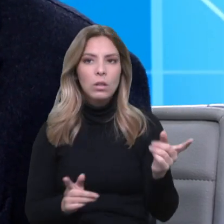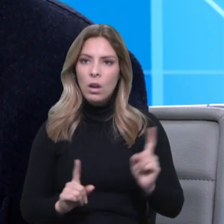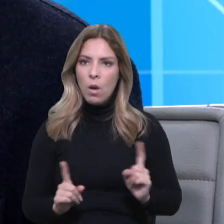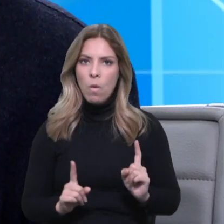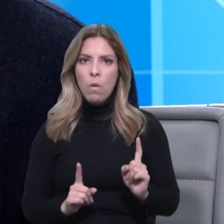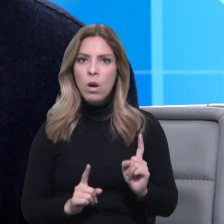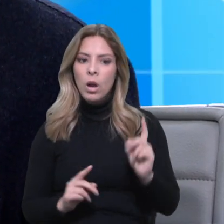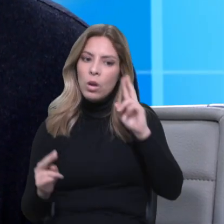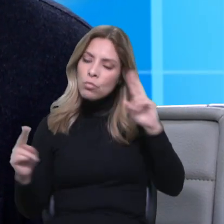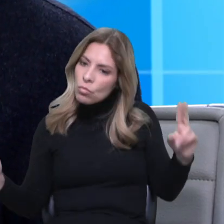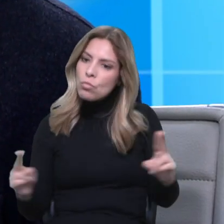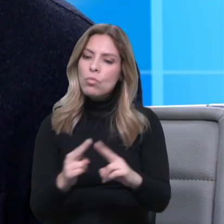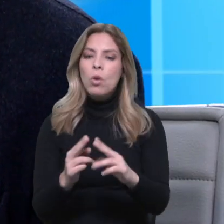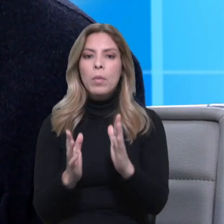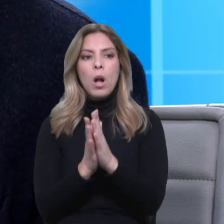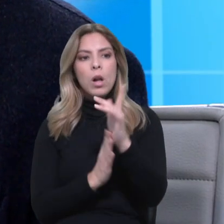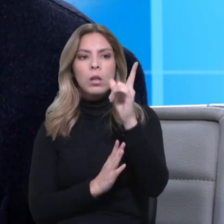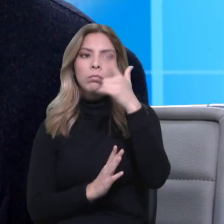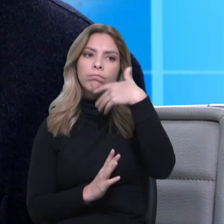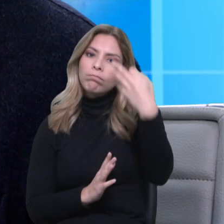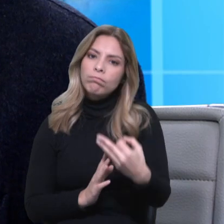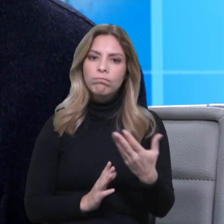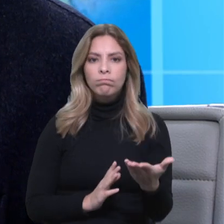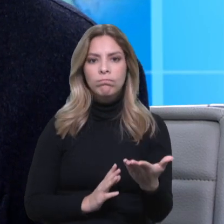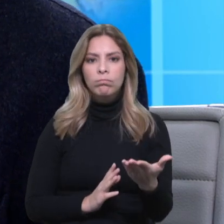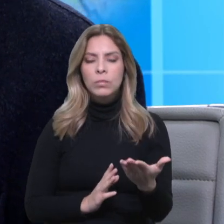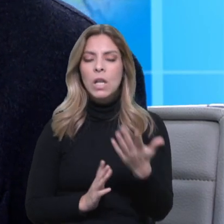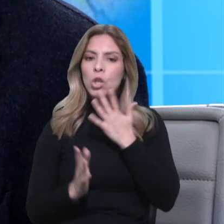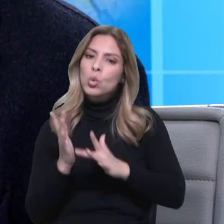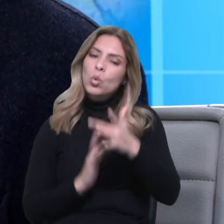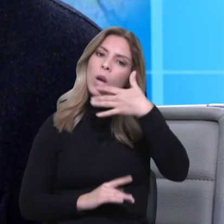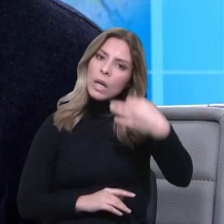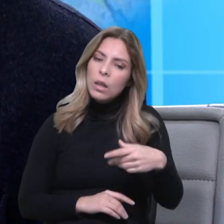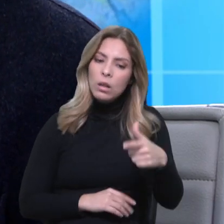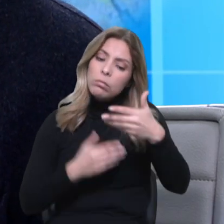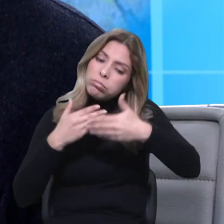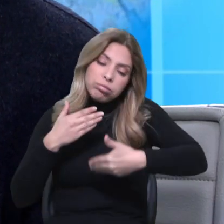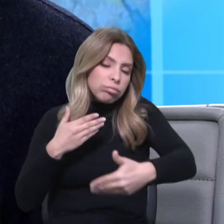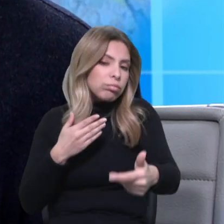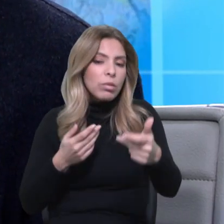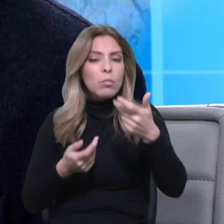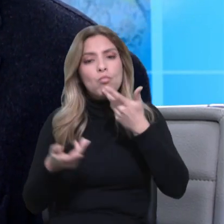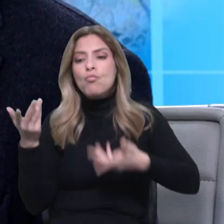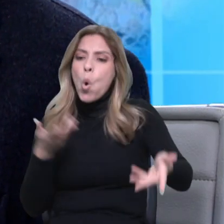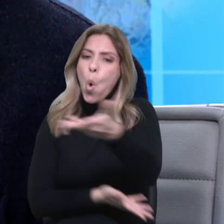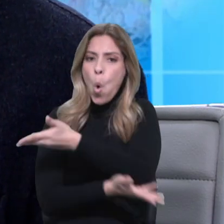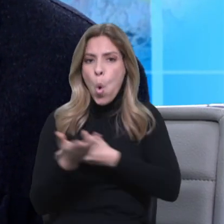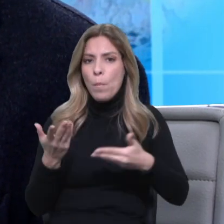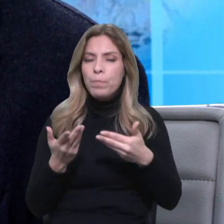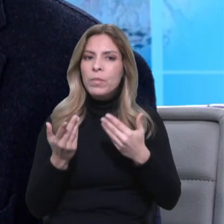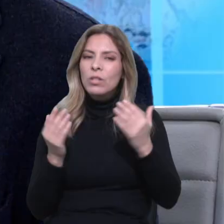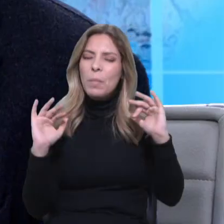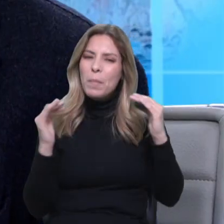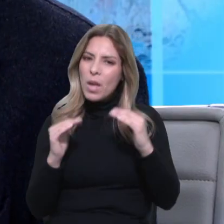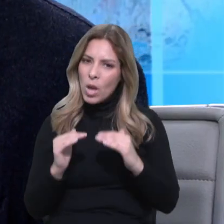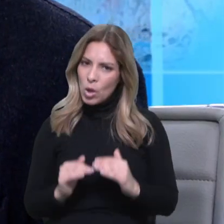encontro cristão. E, de facto, o centro é Jesus Cristo e é a partir daqui que vêm as respostas. E, portanto, isto está-se a atenuar com o tempo,